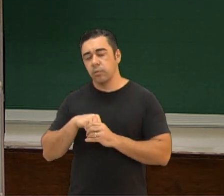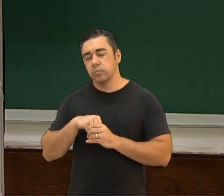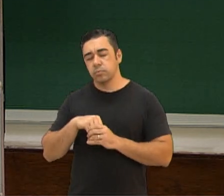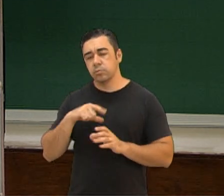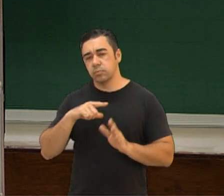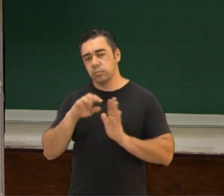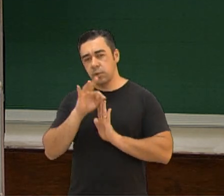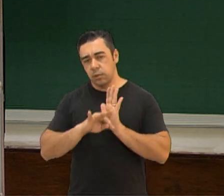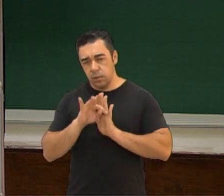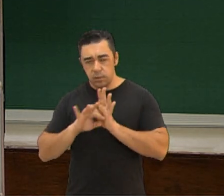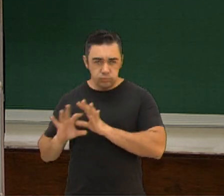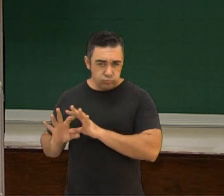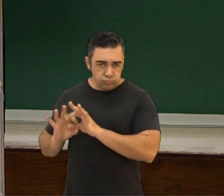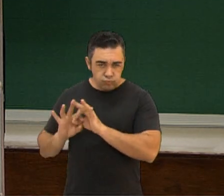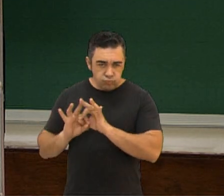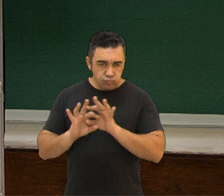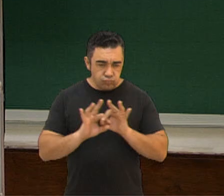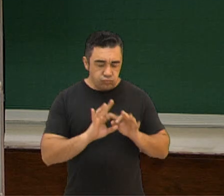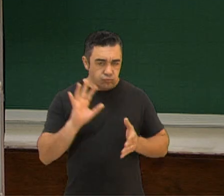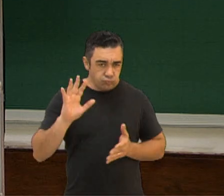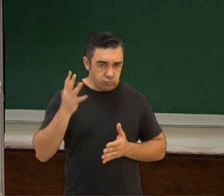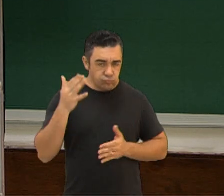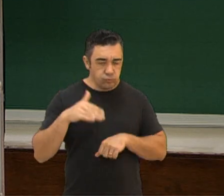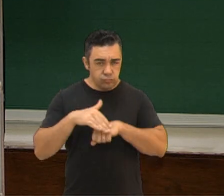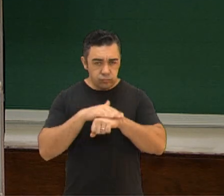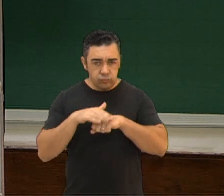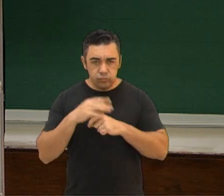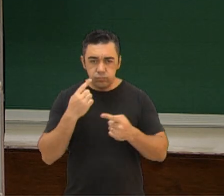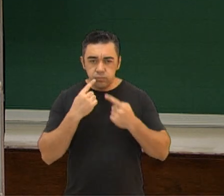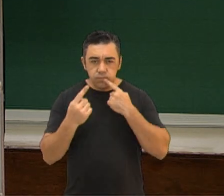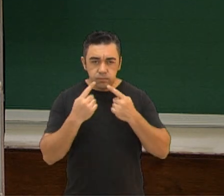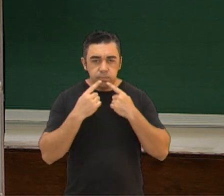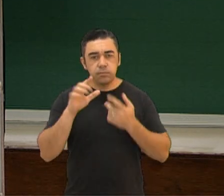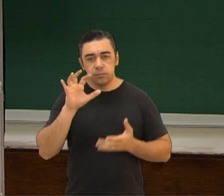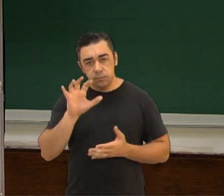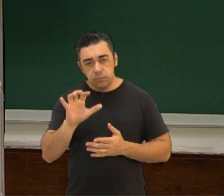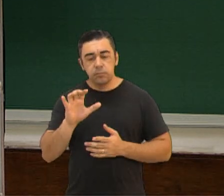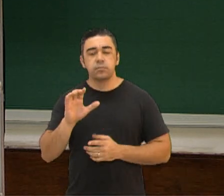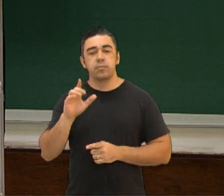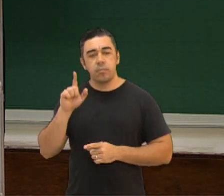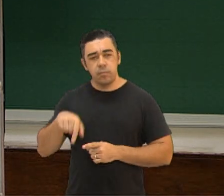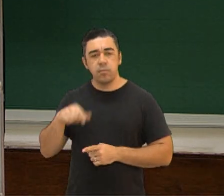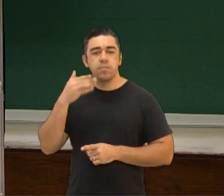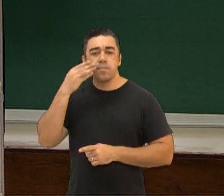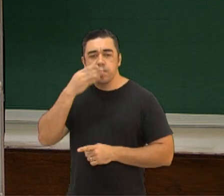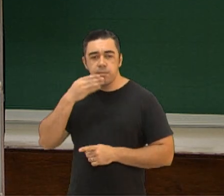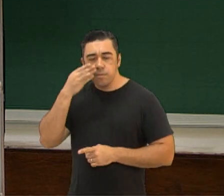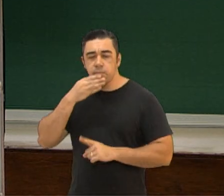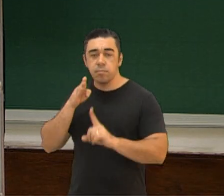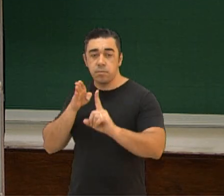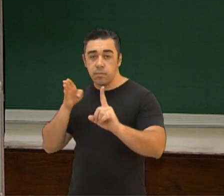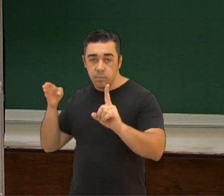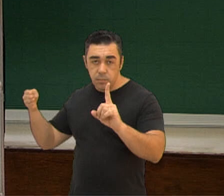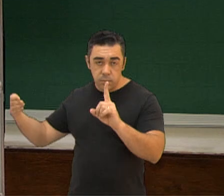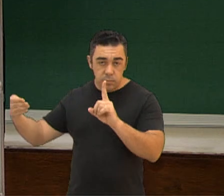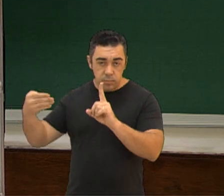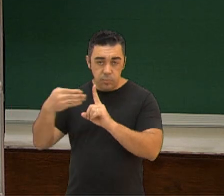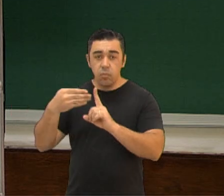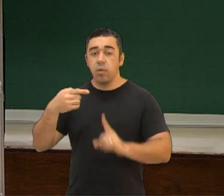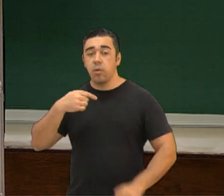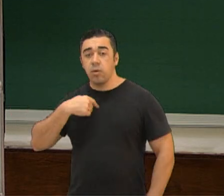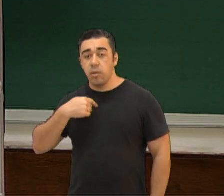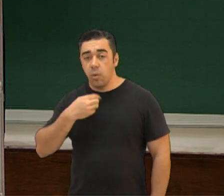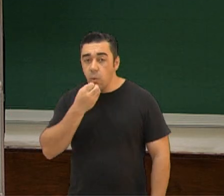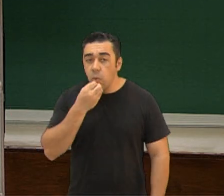que aconteceram no diálogo, certo? Então, isso é o discurso indireto, é alguém contando o que aconteceu a partir do diálogo de